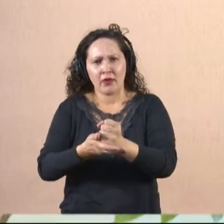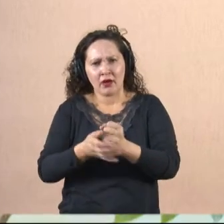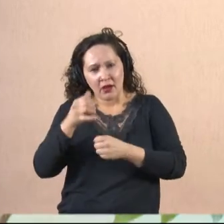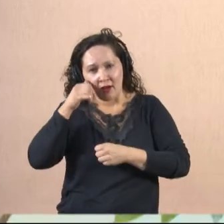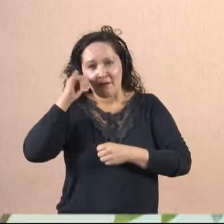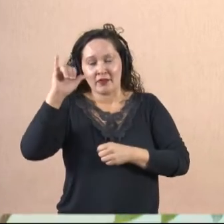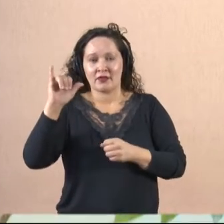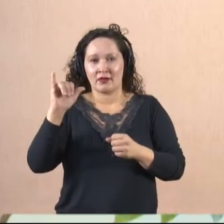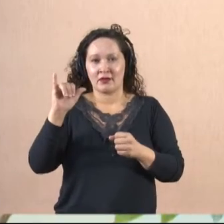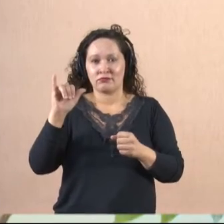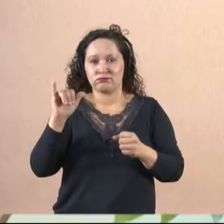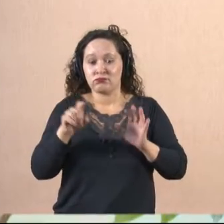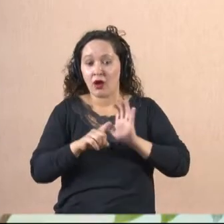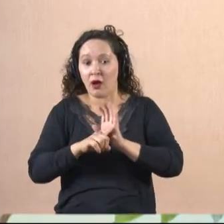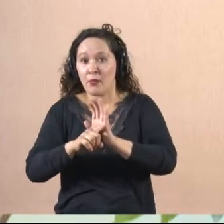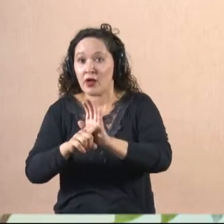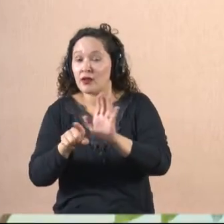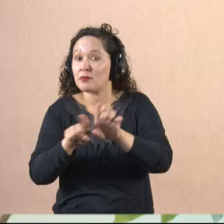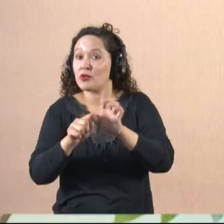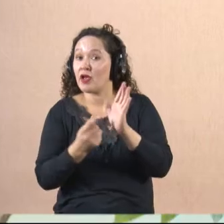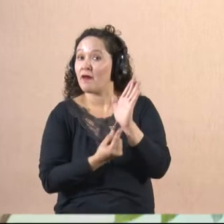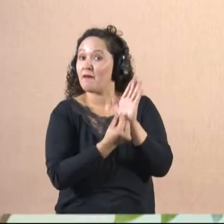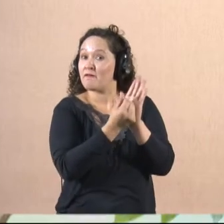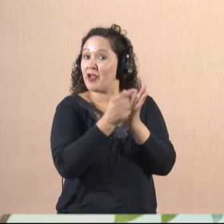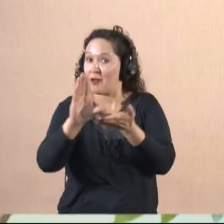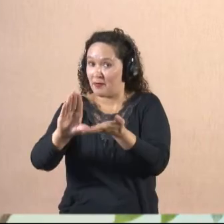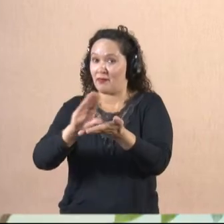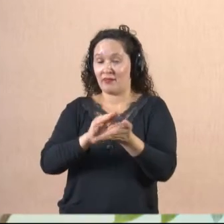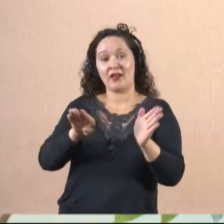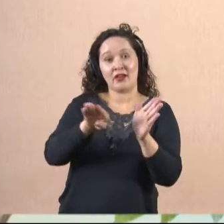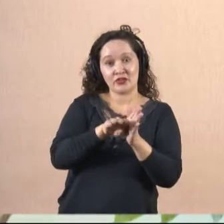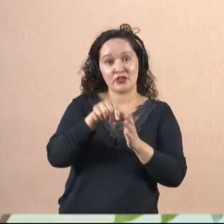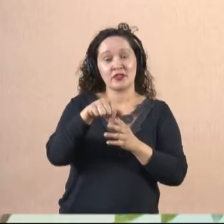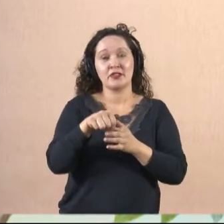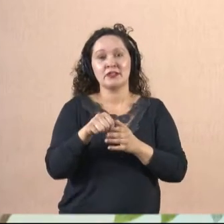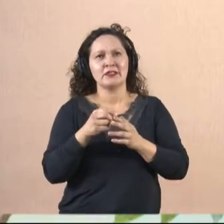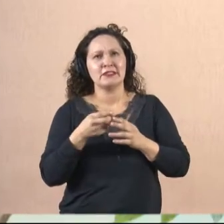poupar é normal os orçamento que chega